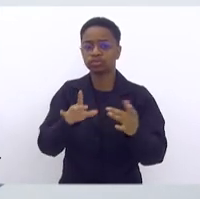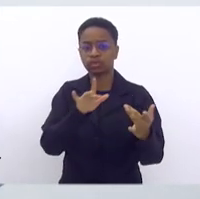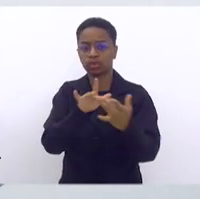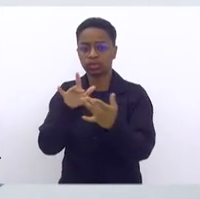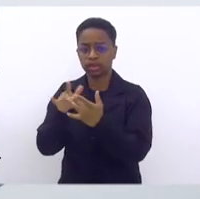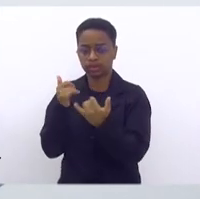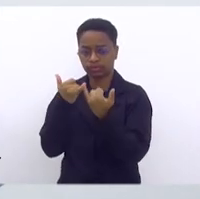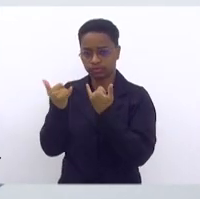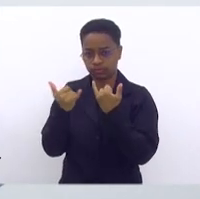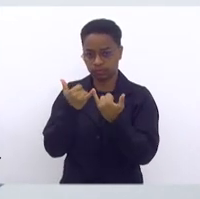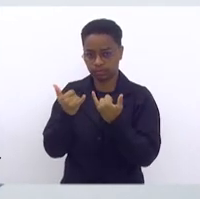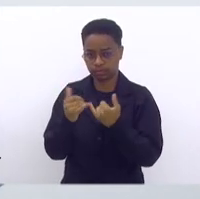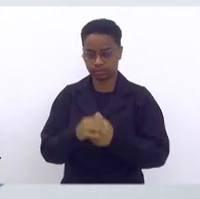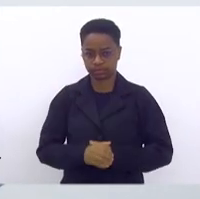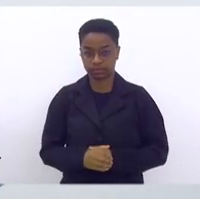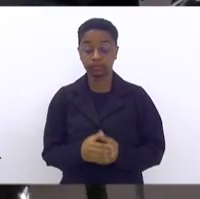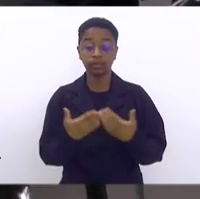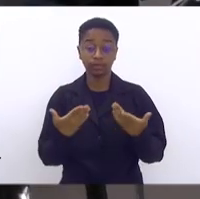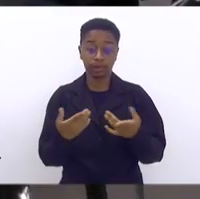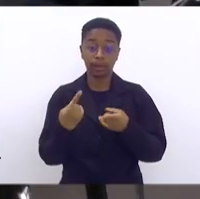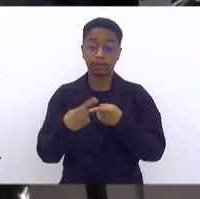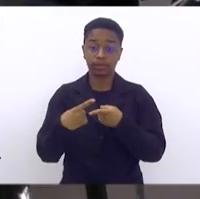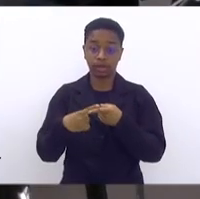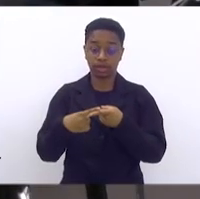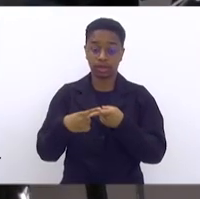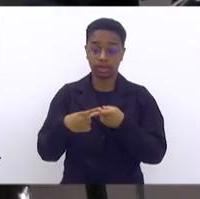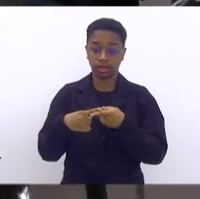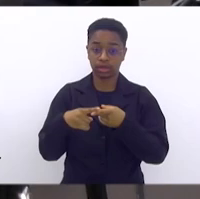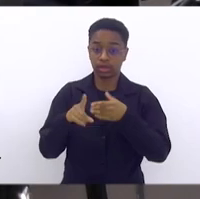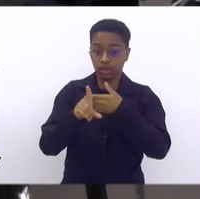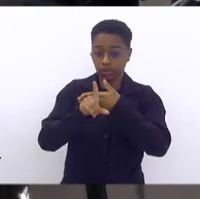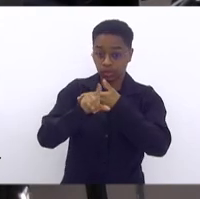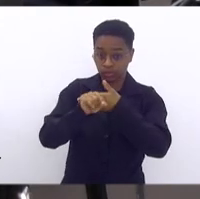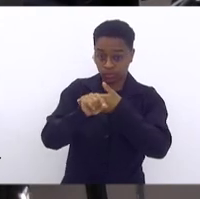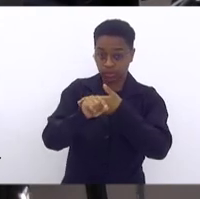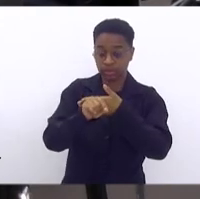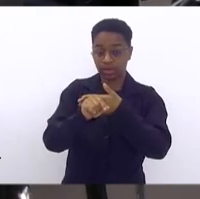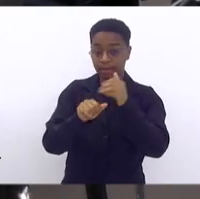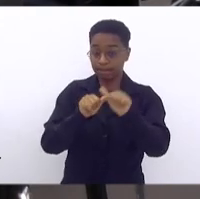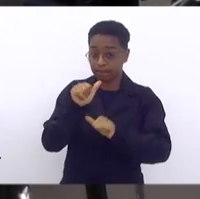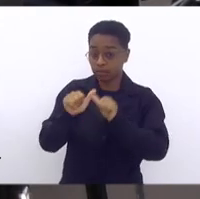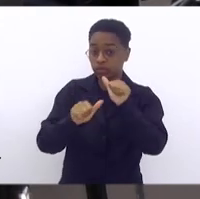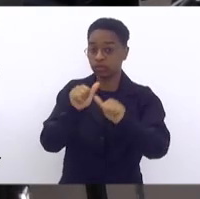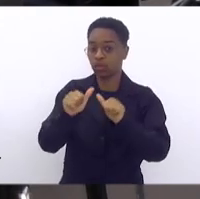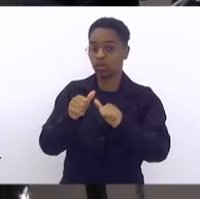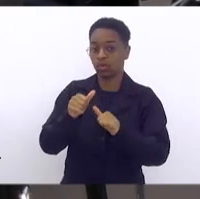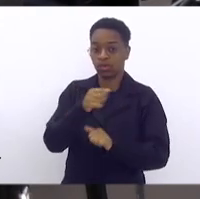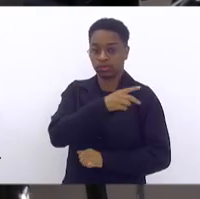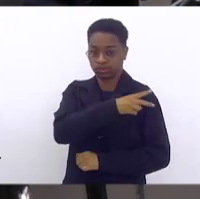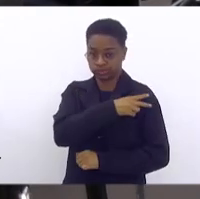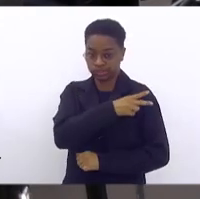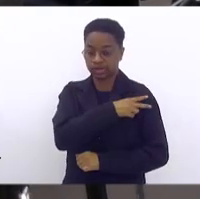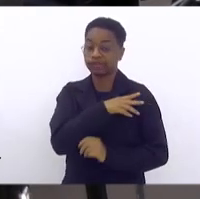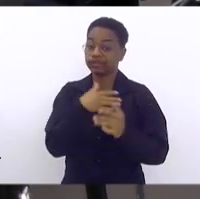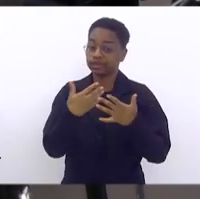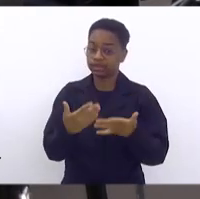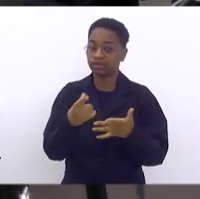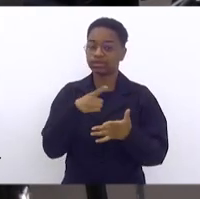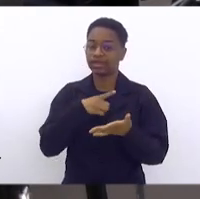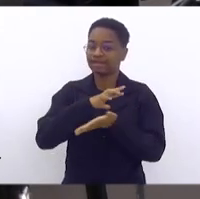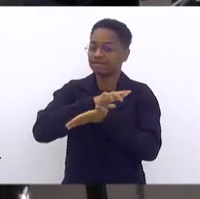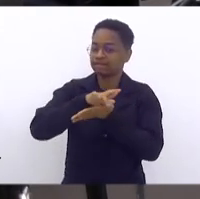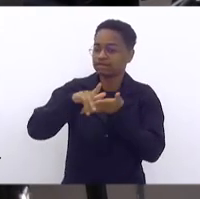O Twitter, no caso, a partir da entrada do Elon Musk, né, como CEO do Twitter, a gente passou a ter uma série